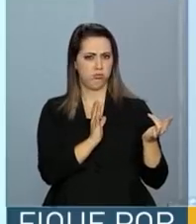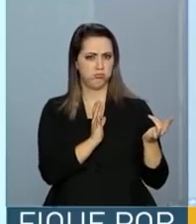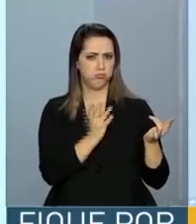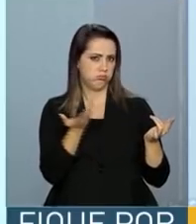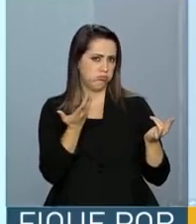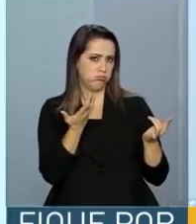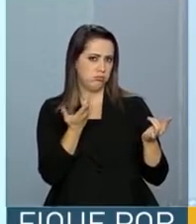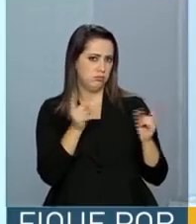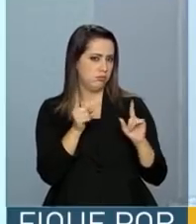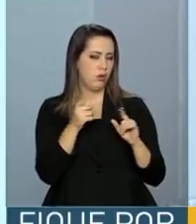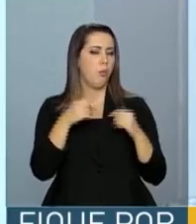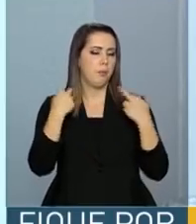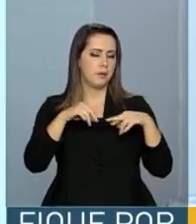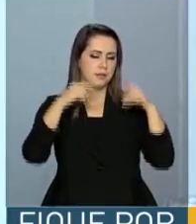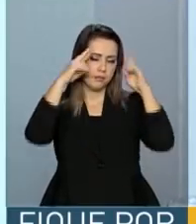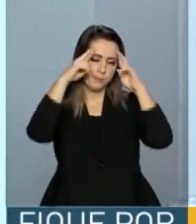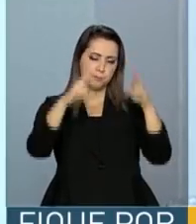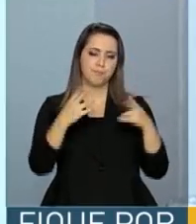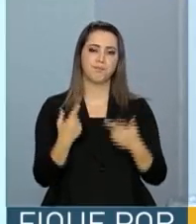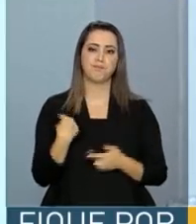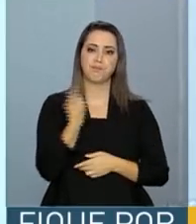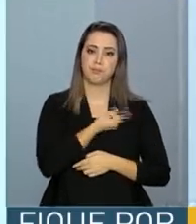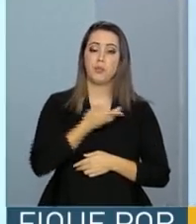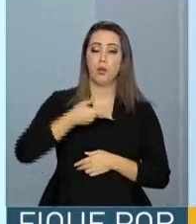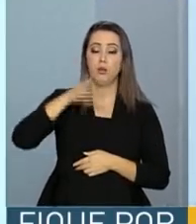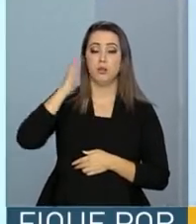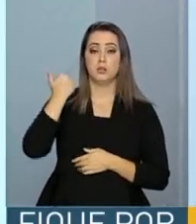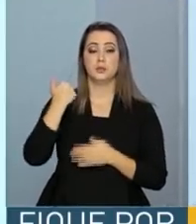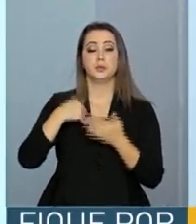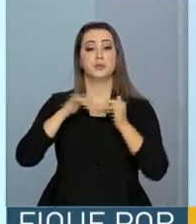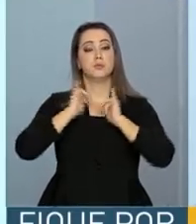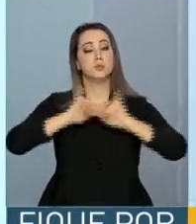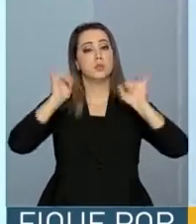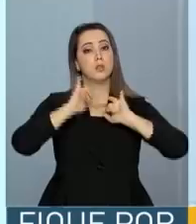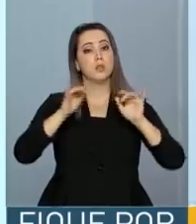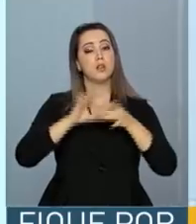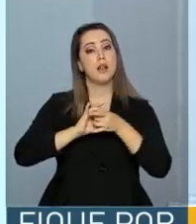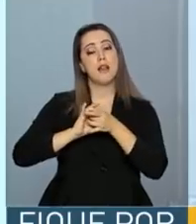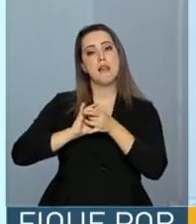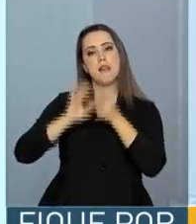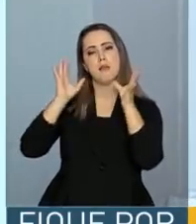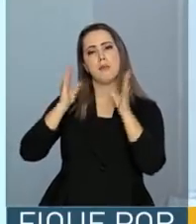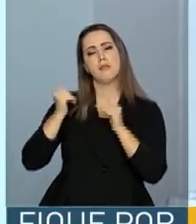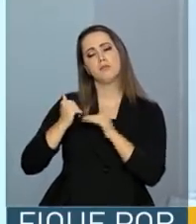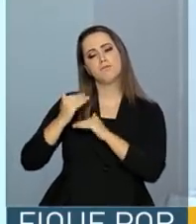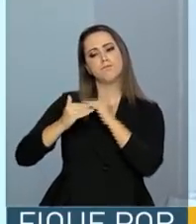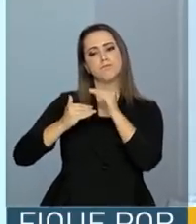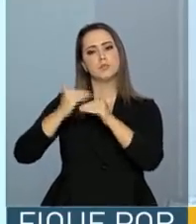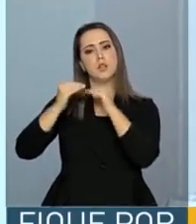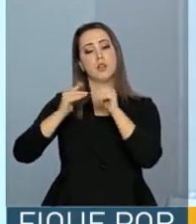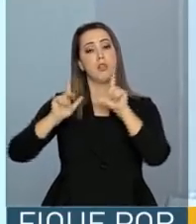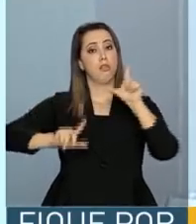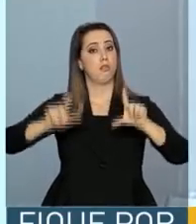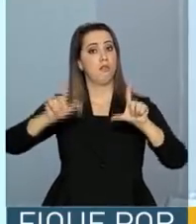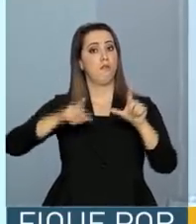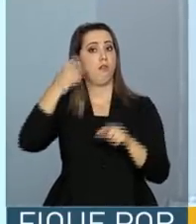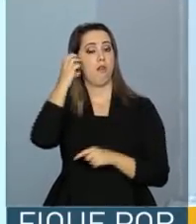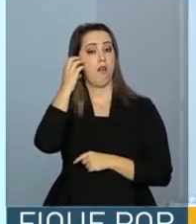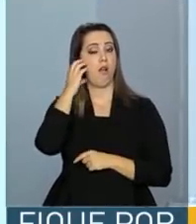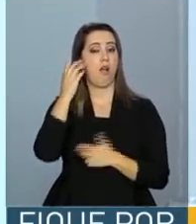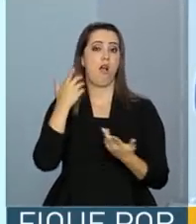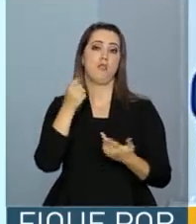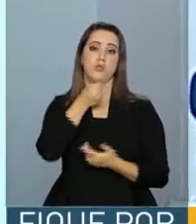vezes nós alardeamos a necessidade da liberdade cada vez mais ampla da imprensa brasileira